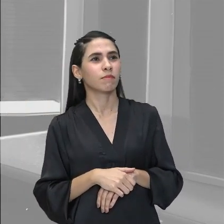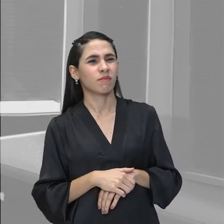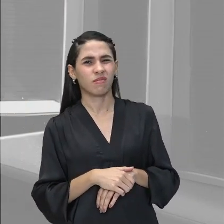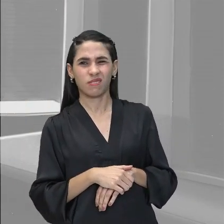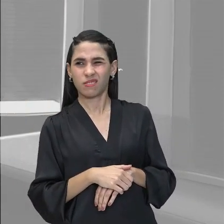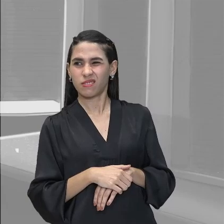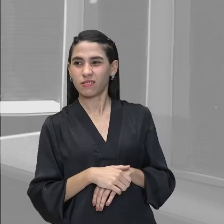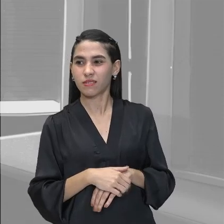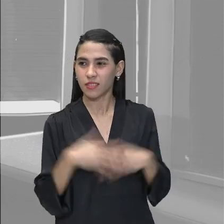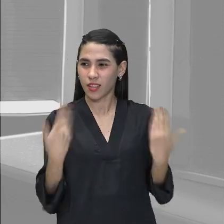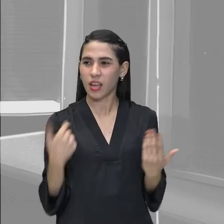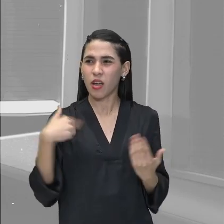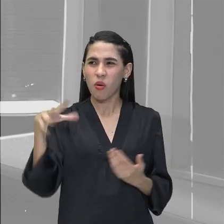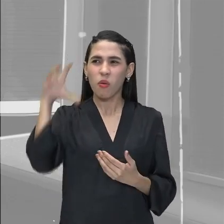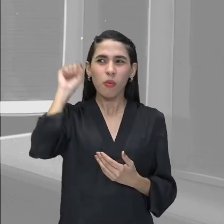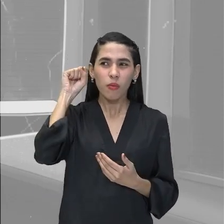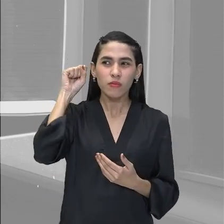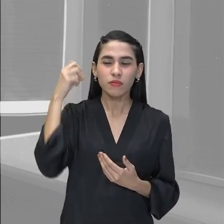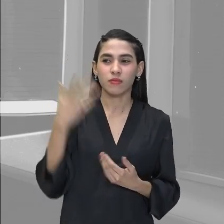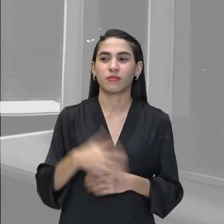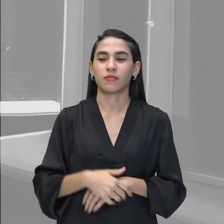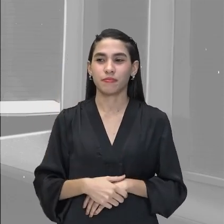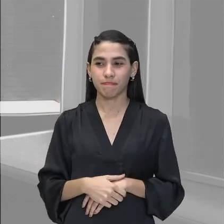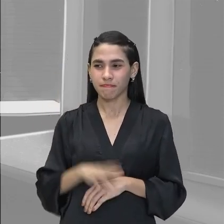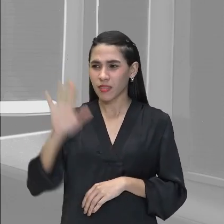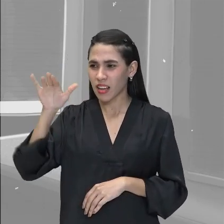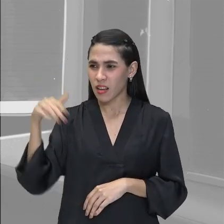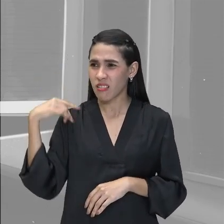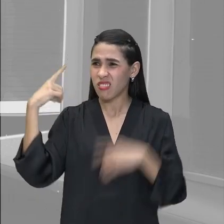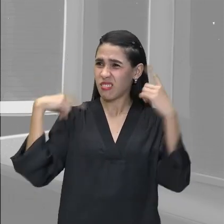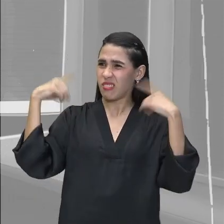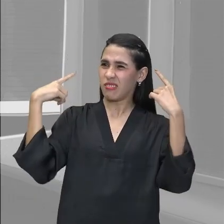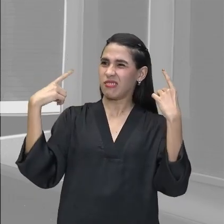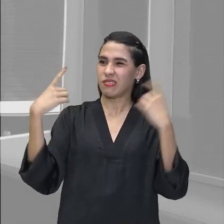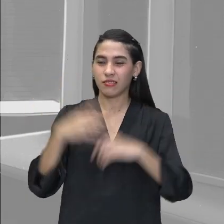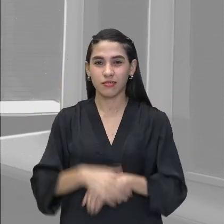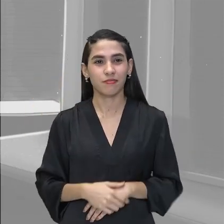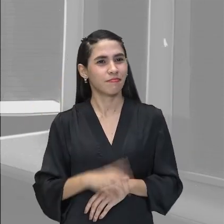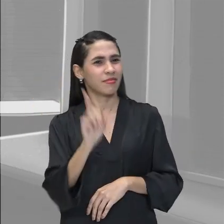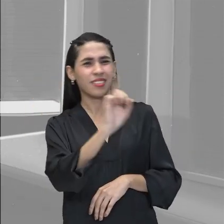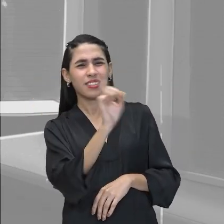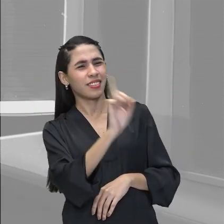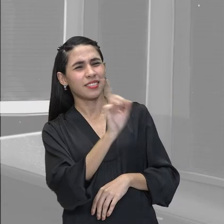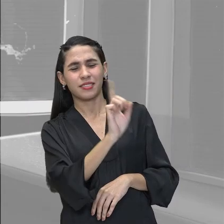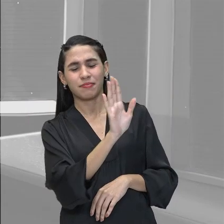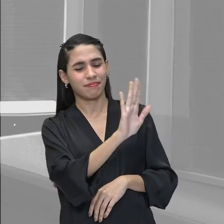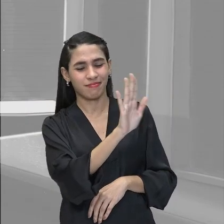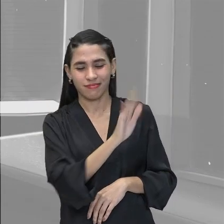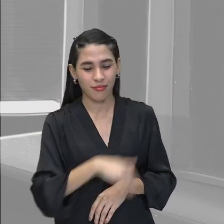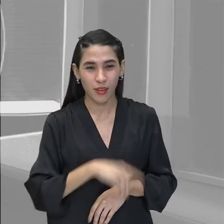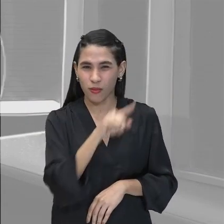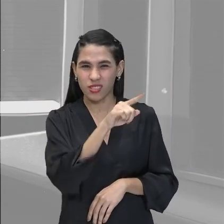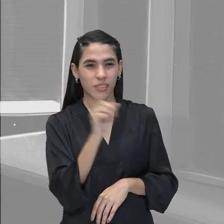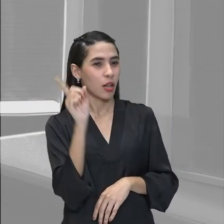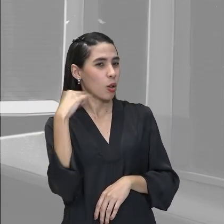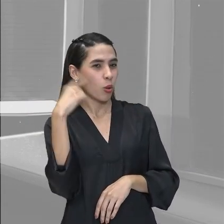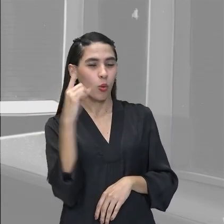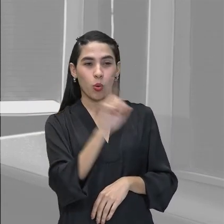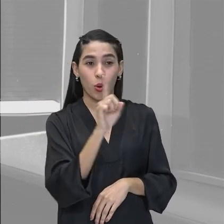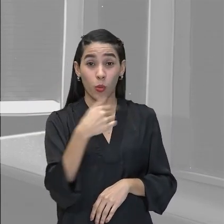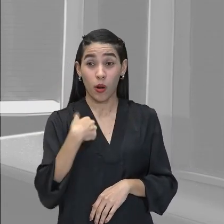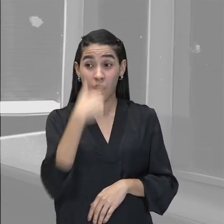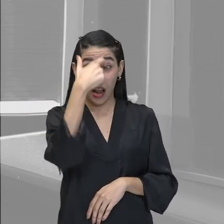Ué, ouço vozes? Estou louco? Não, seu Osvaldo. O senhor não está louco.